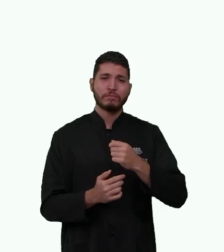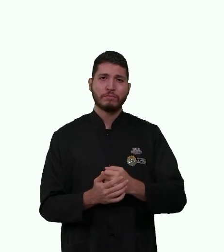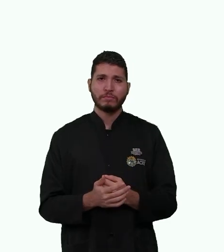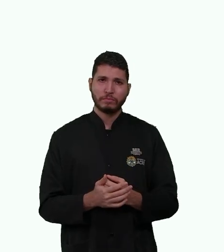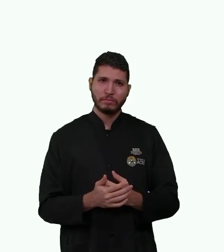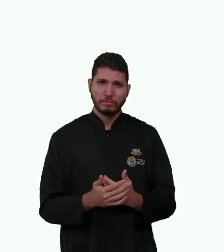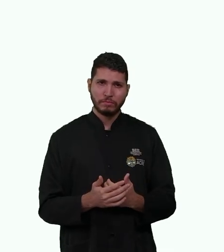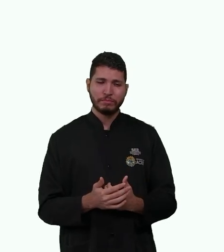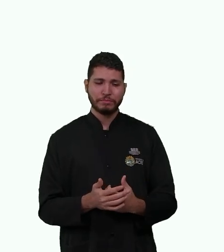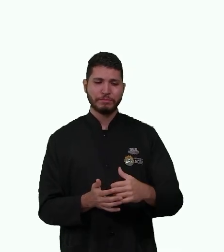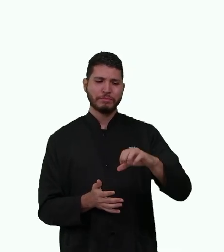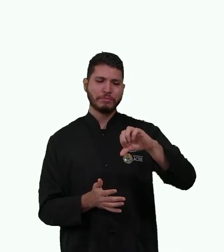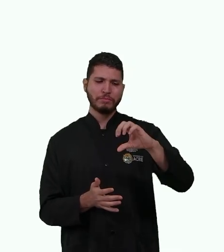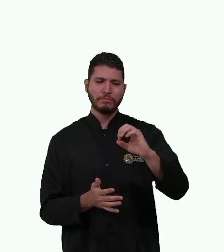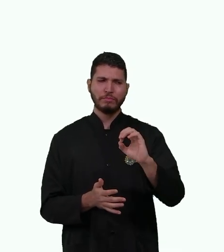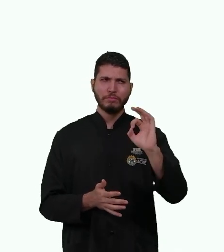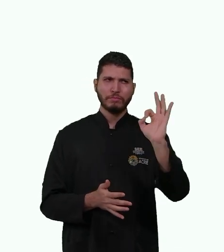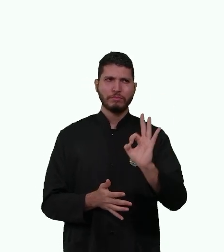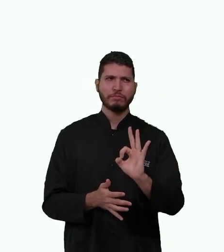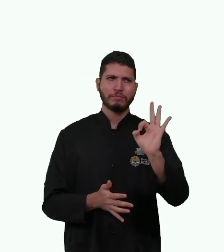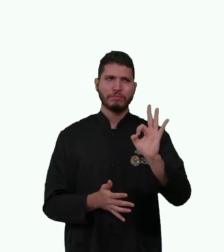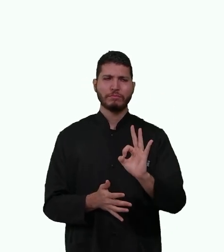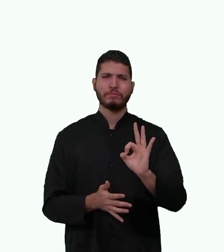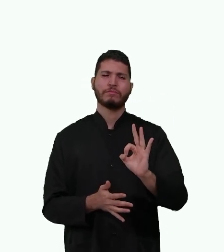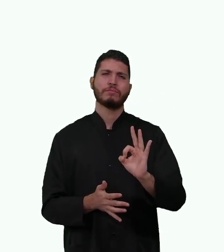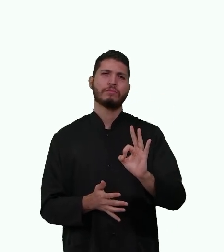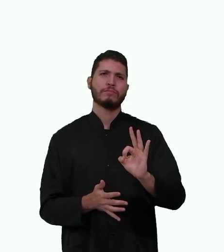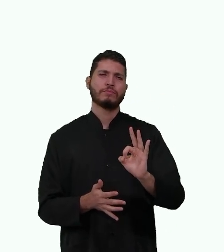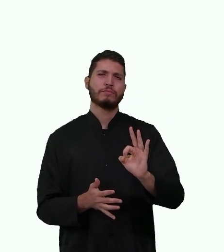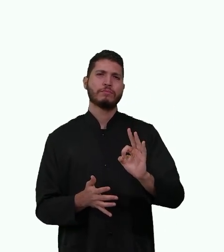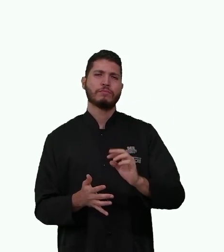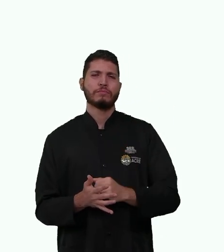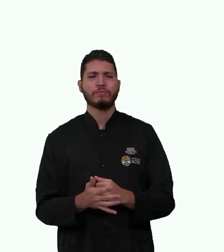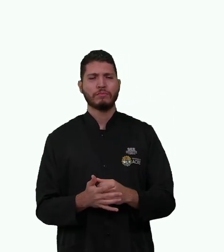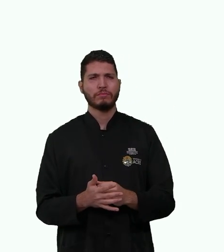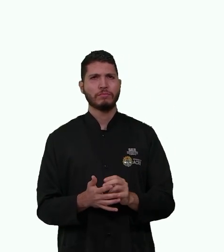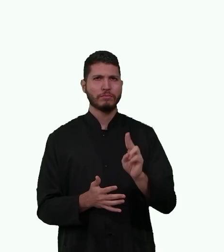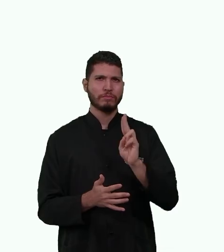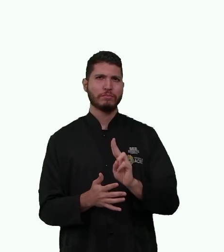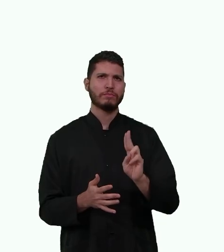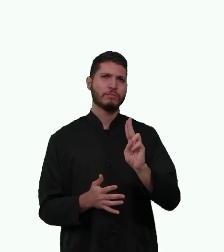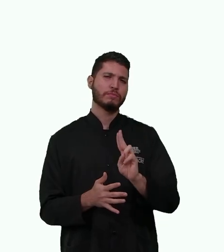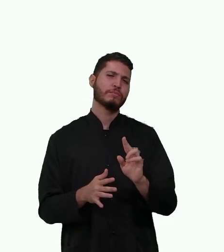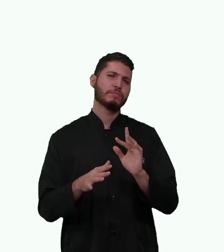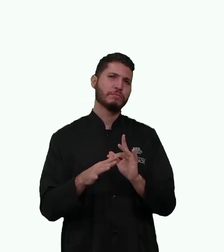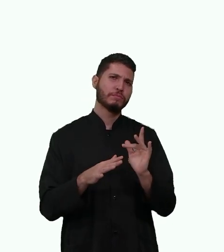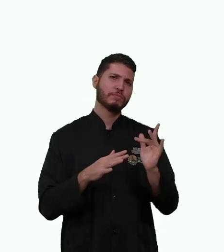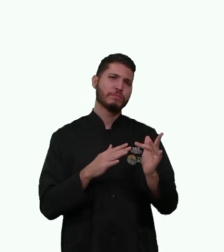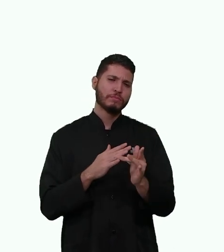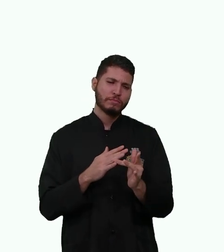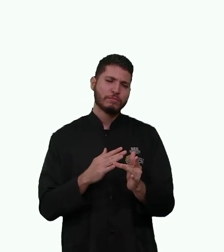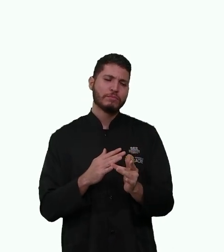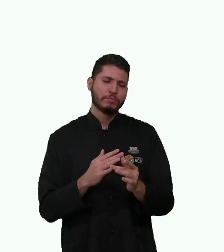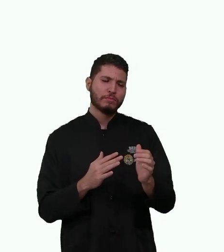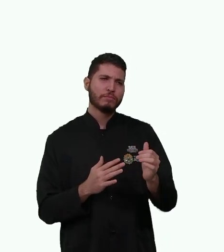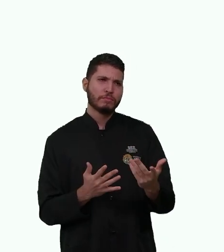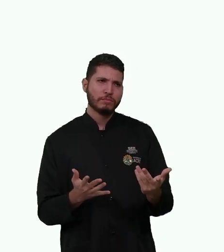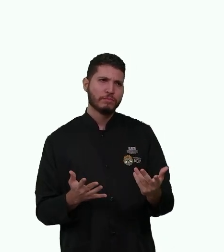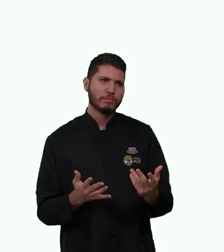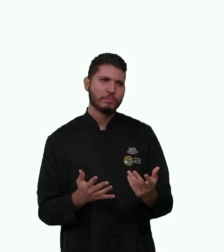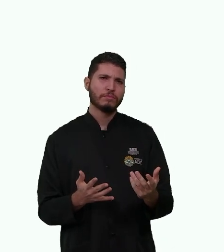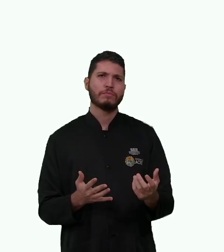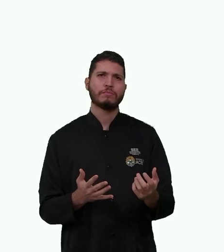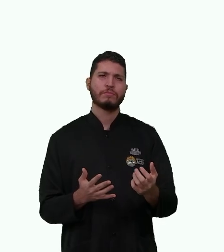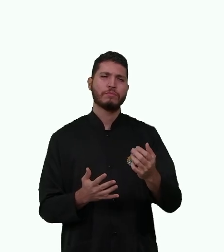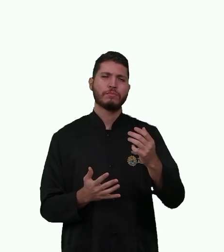desses 90%, quando eu pegar uma pessoa ali que acessa a rede social, essa pessoa ser um homem, tá? Ser do sexo